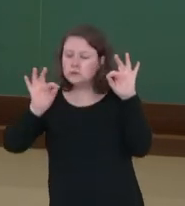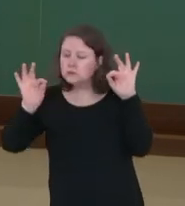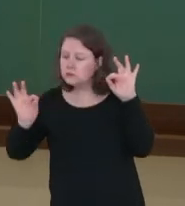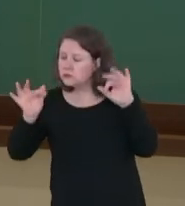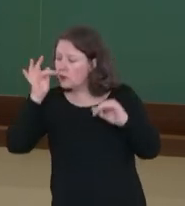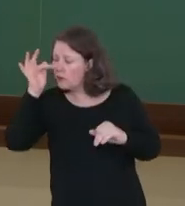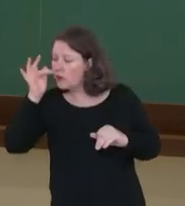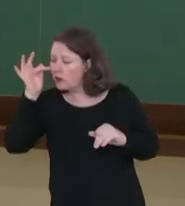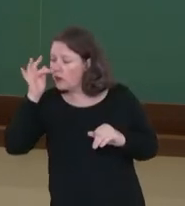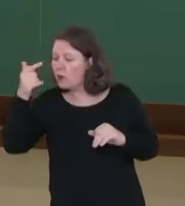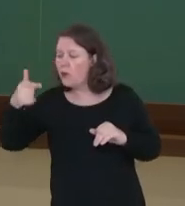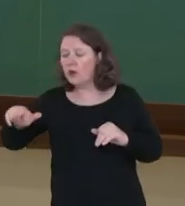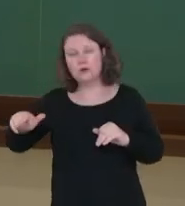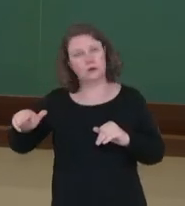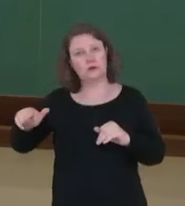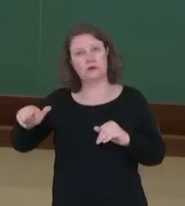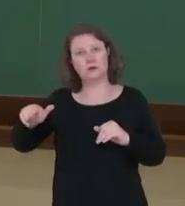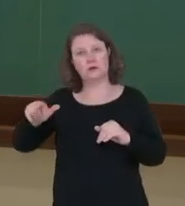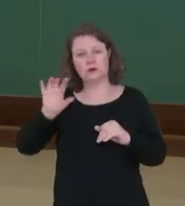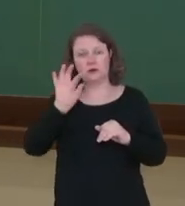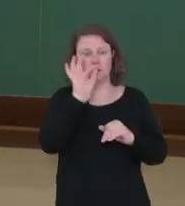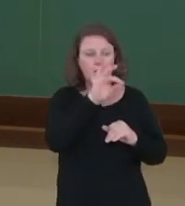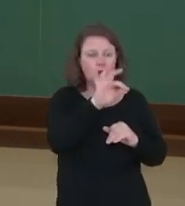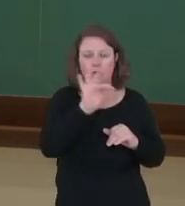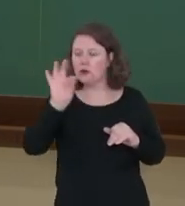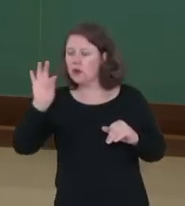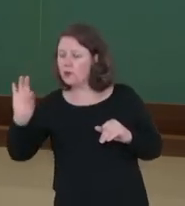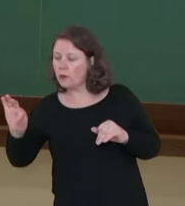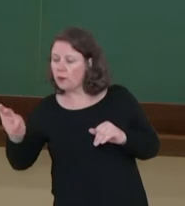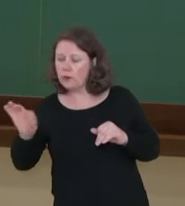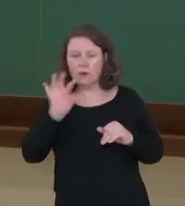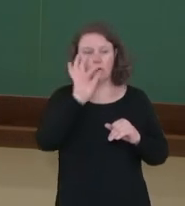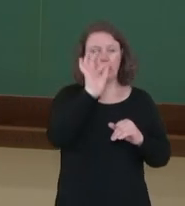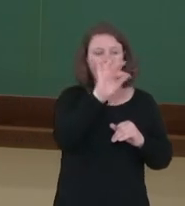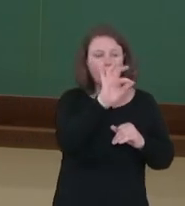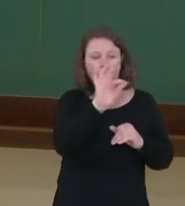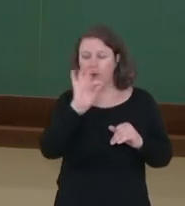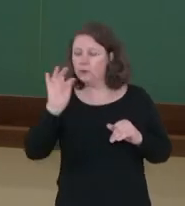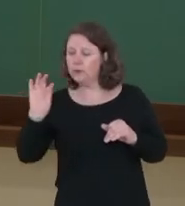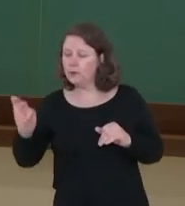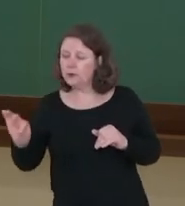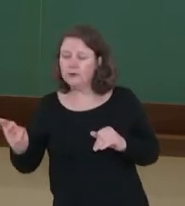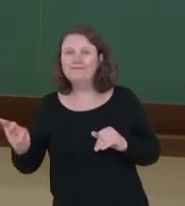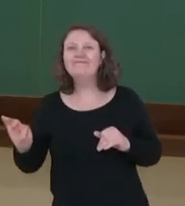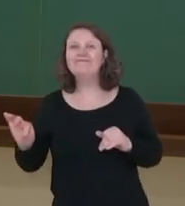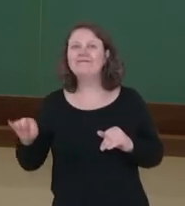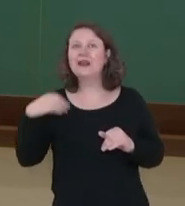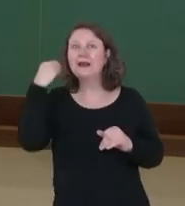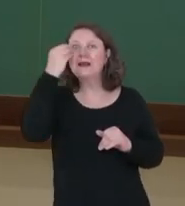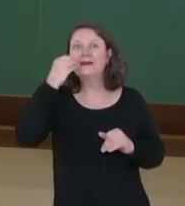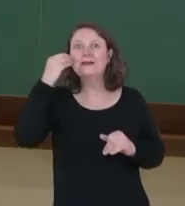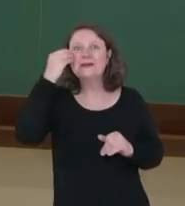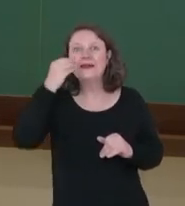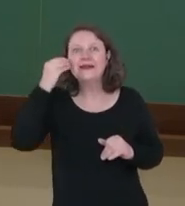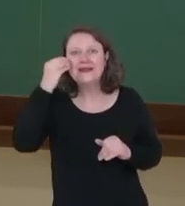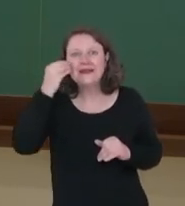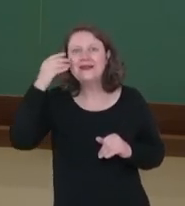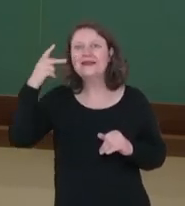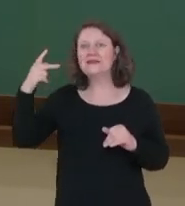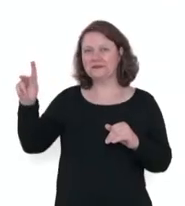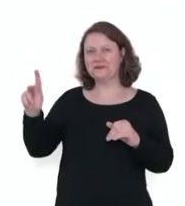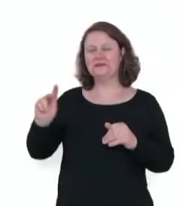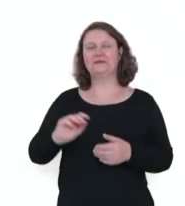ó, nessa outra planta e vai colocar este pólenzinho da outra planta, nessa da segunda